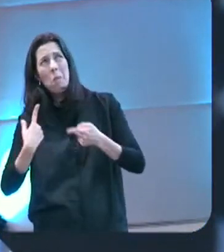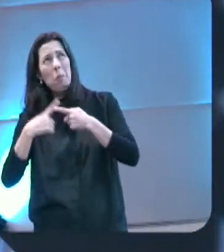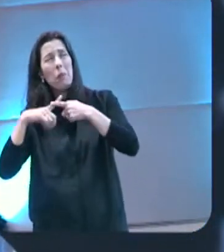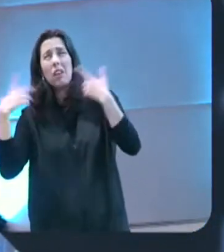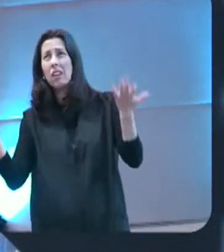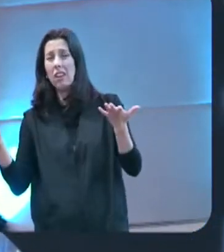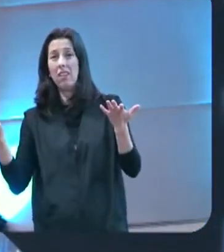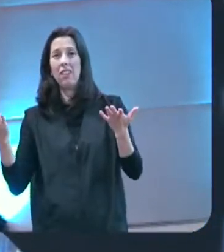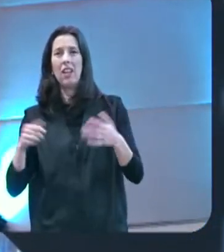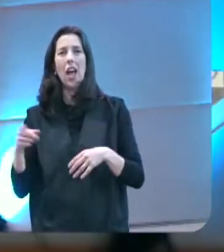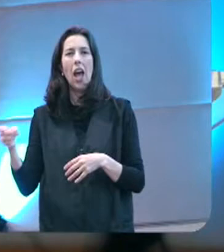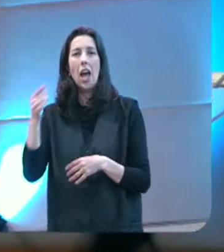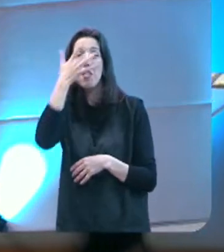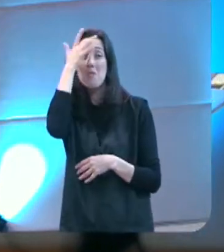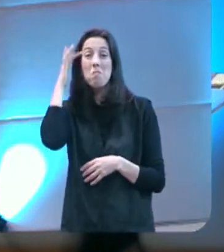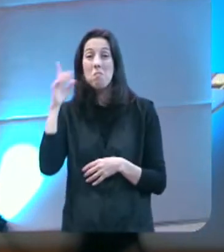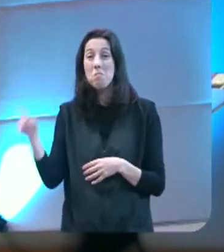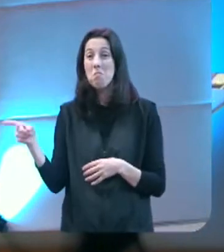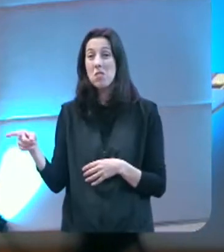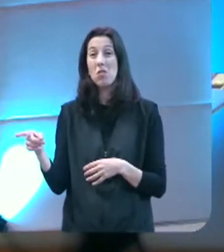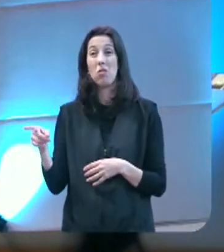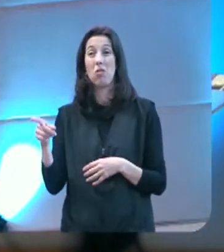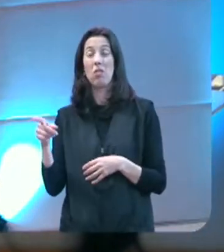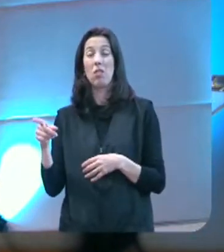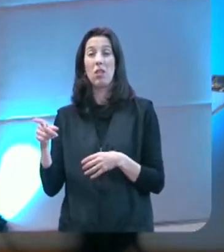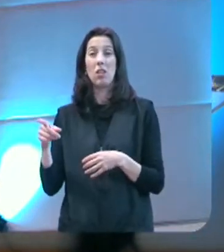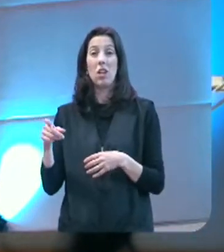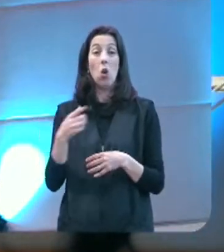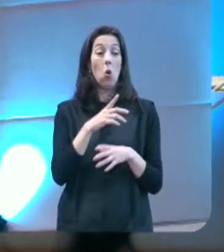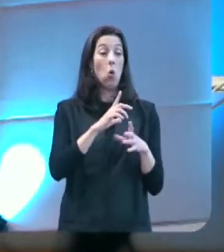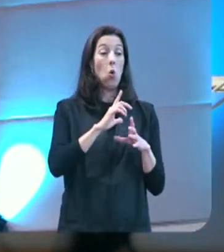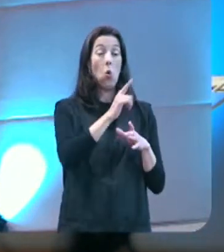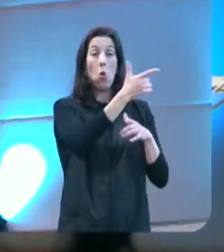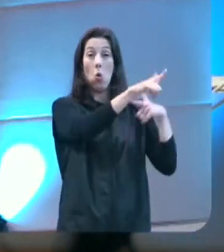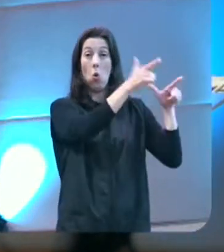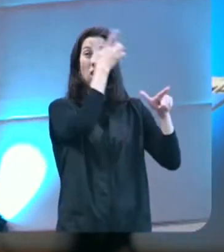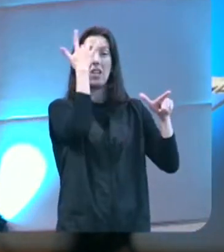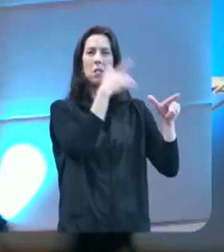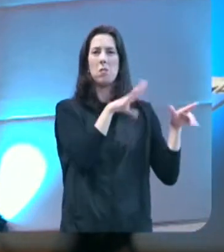um repúdio muito grande daqueles que estavam à sua volta.